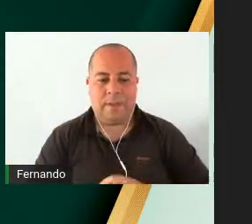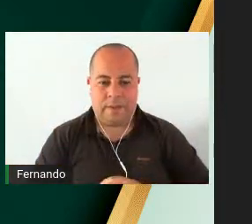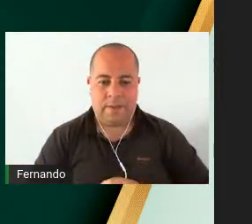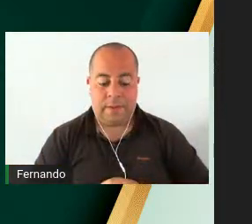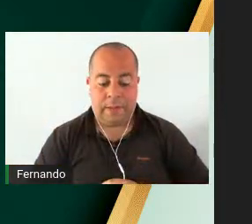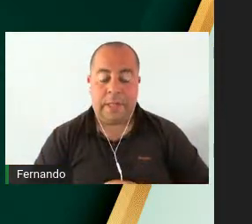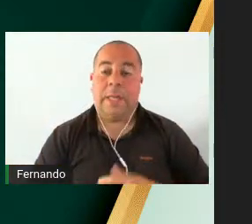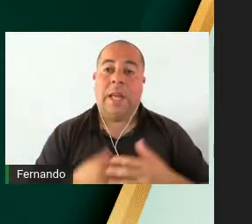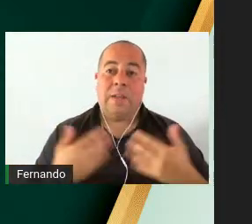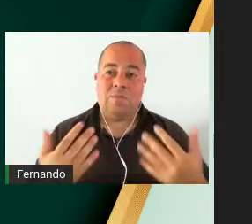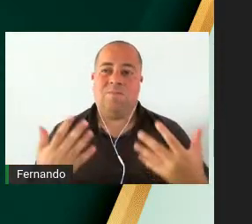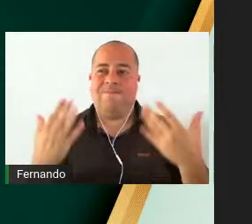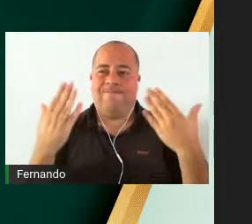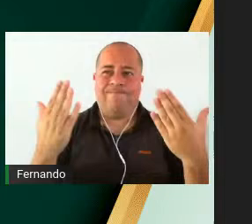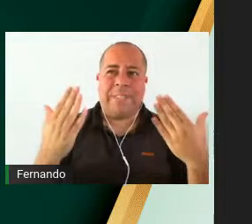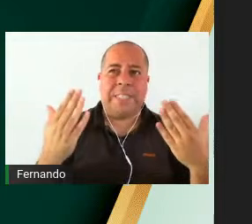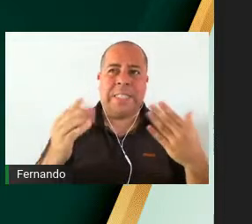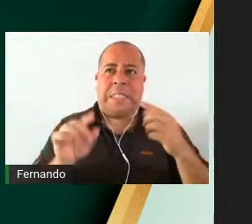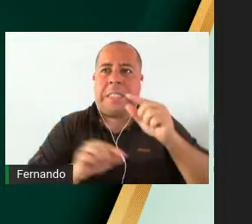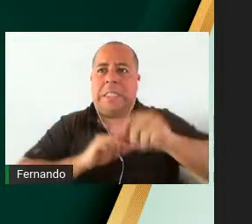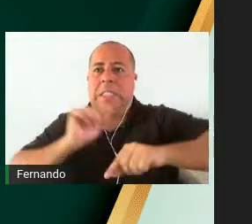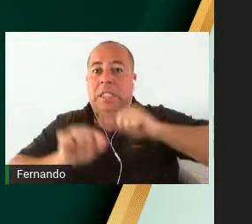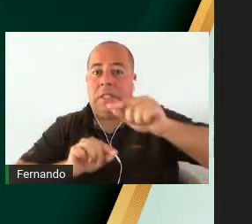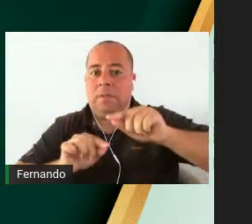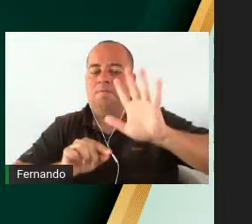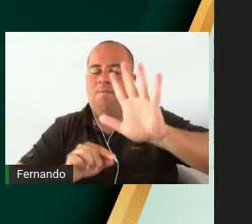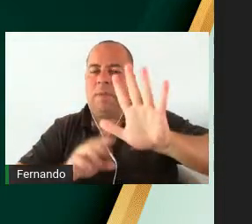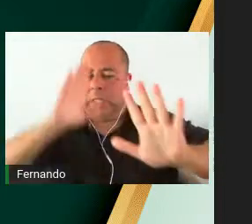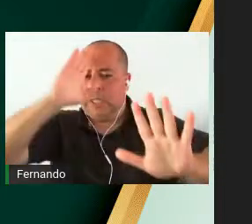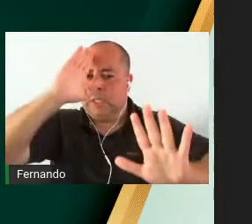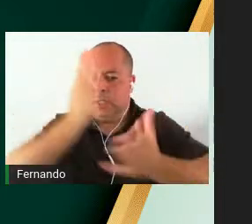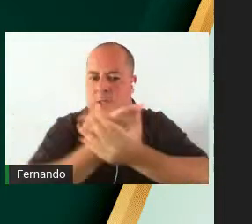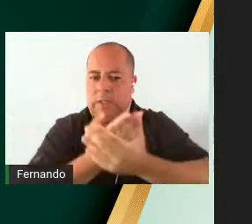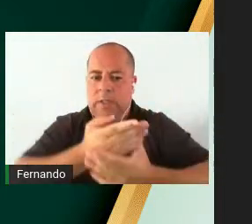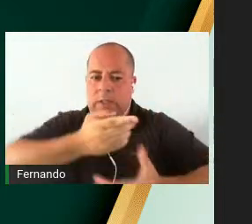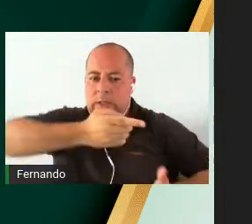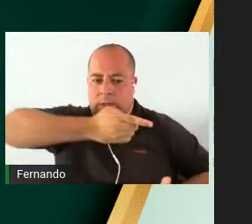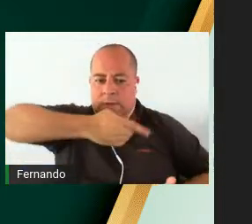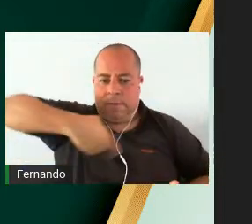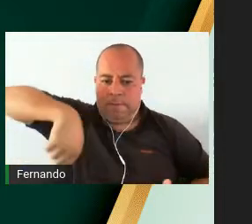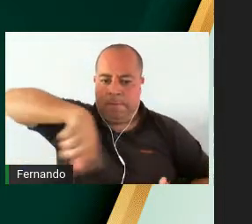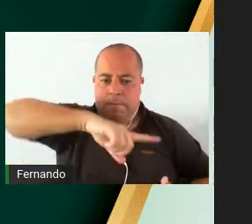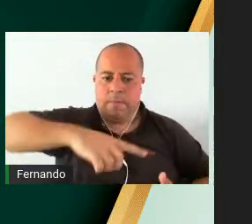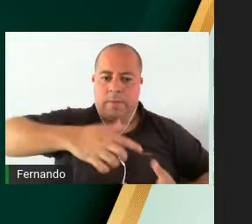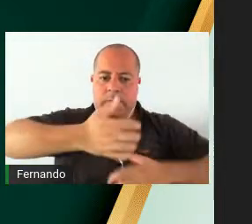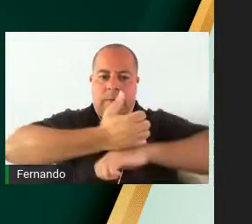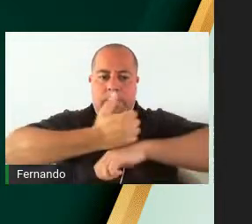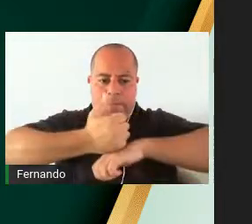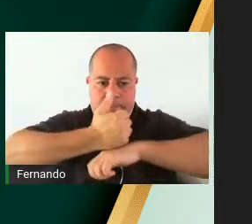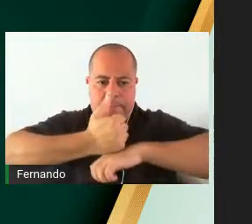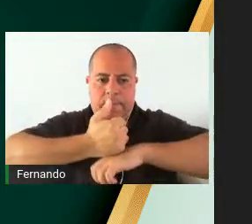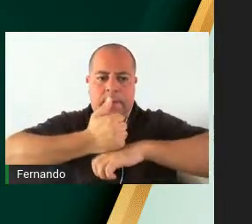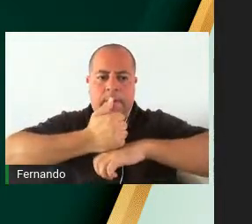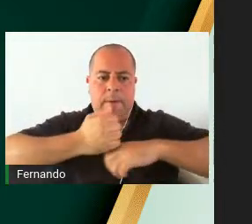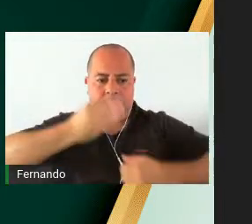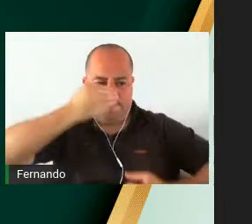incertezas, uma certeza temos. Sabemos que entre nós estão profissionais